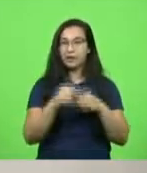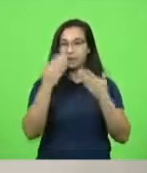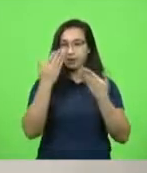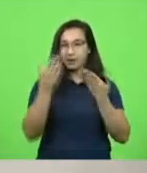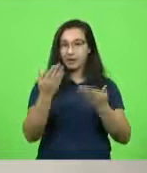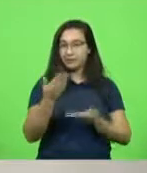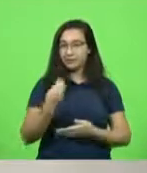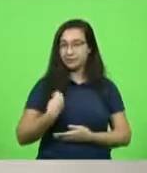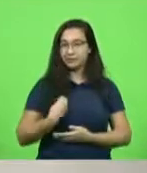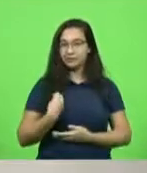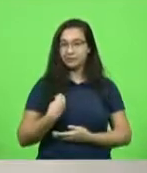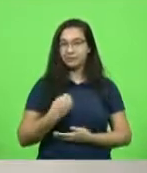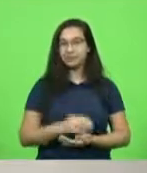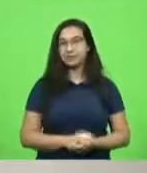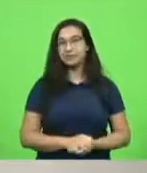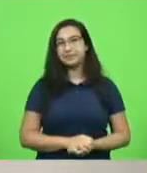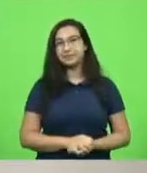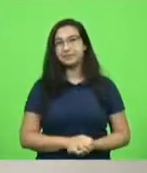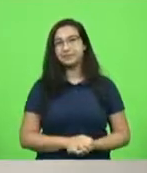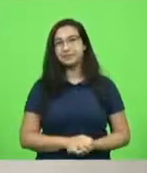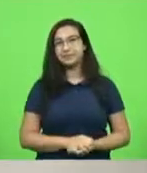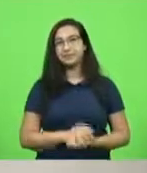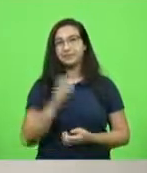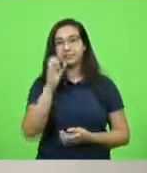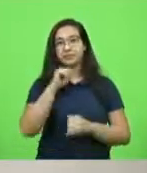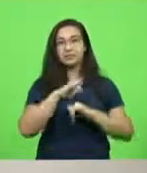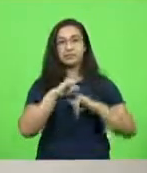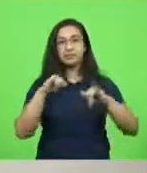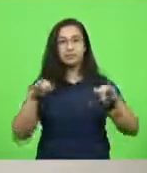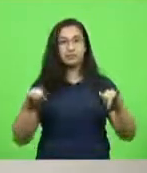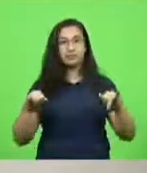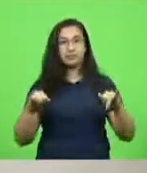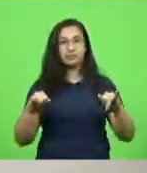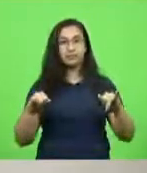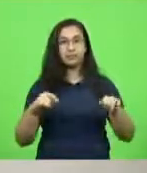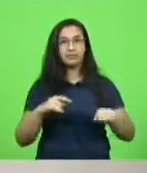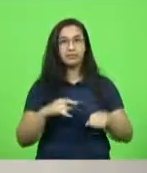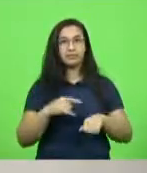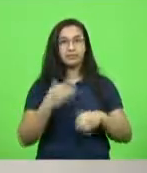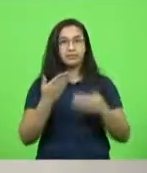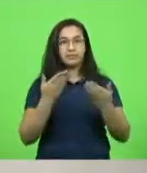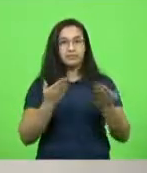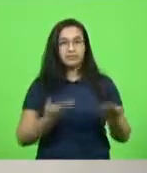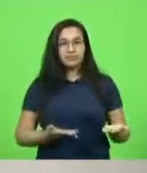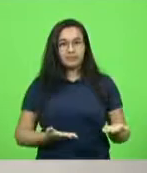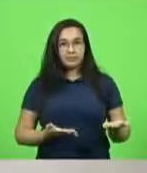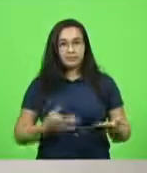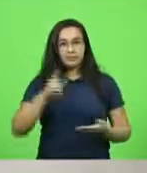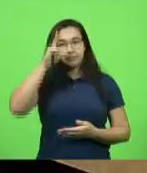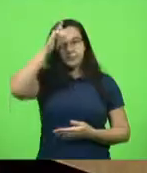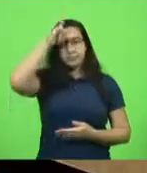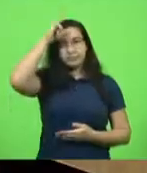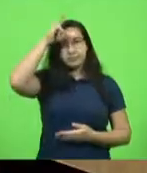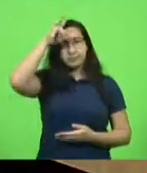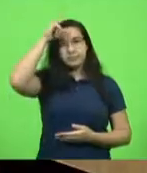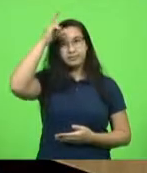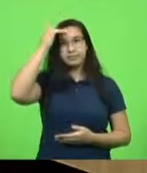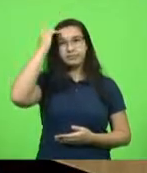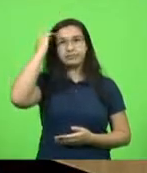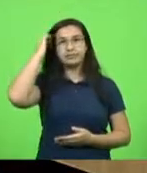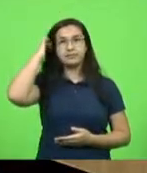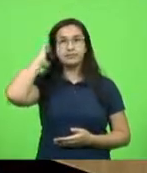à vontade aí passamos então em Breve breve de comunicações com mostra o deputado Sargento Lima